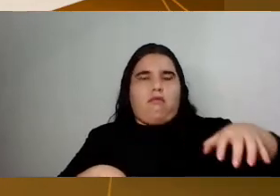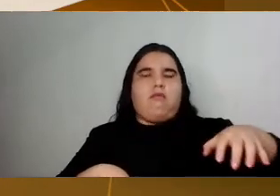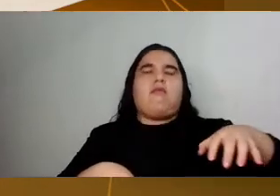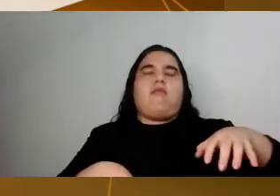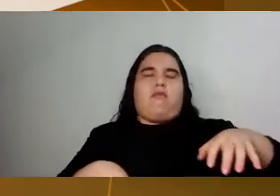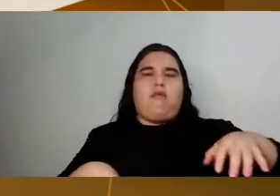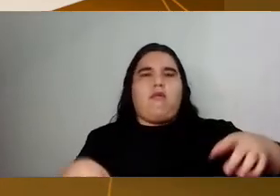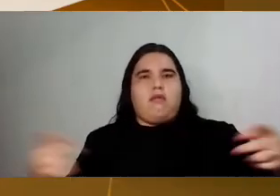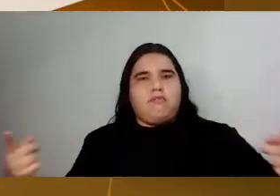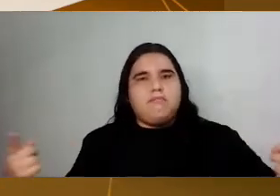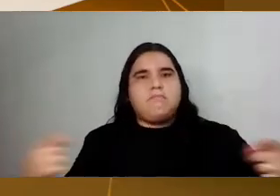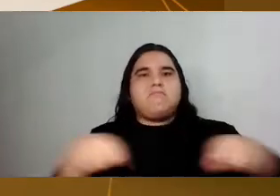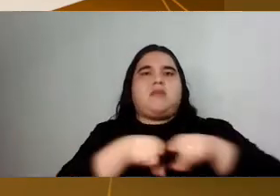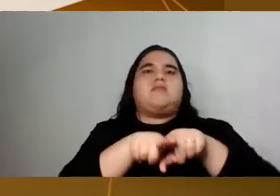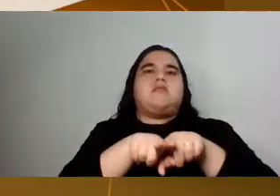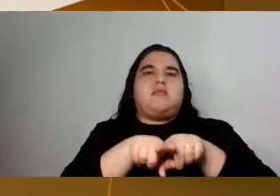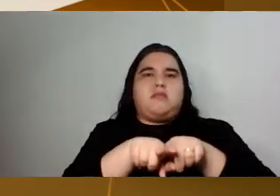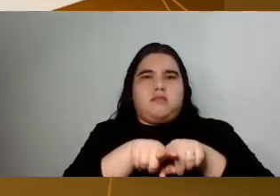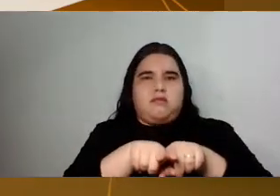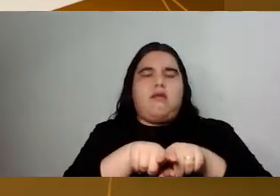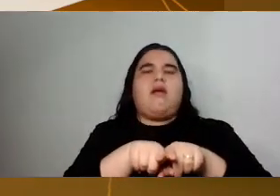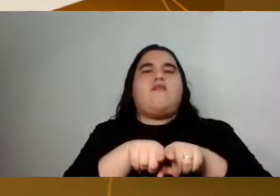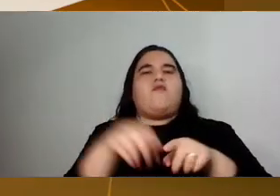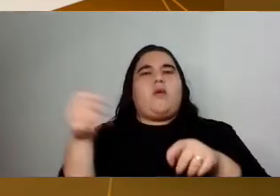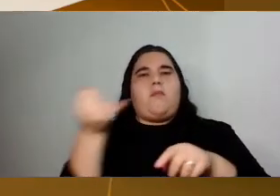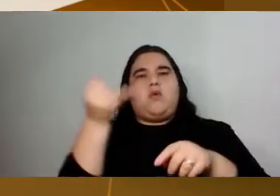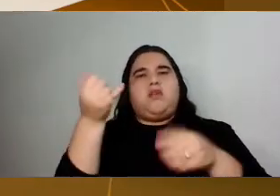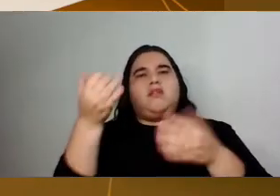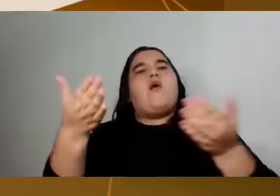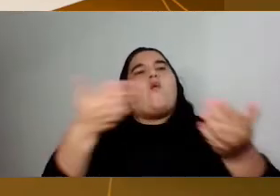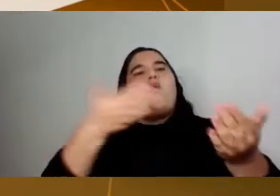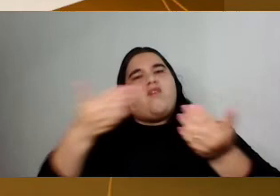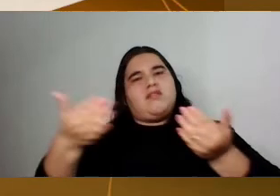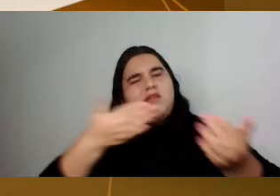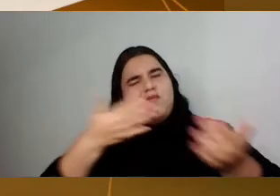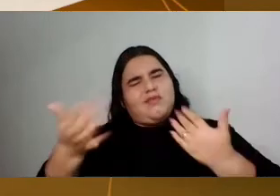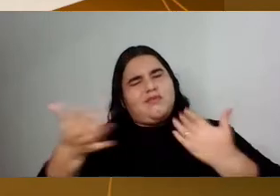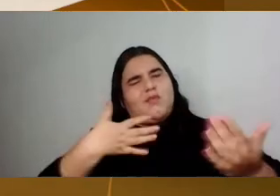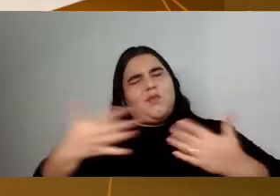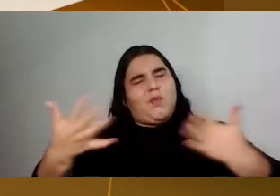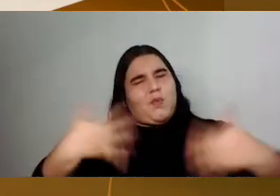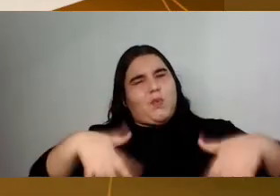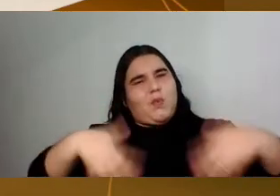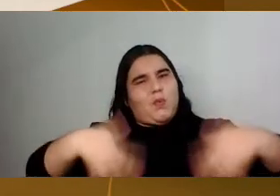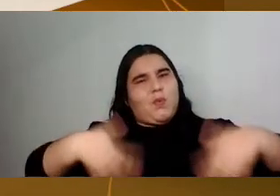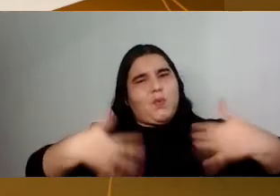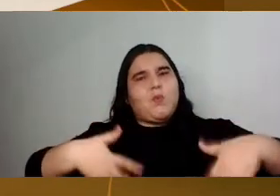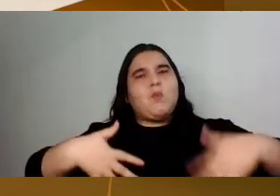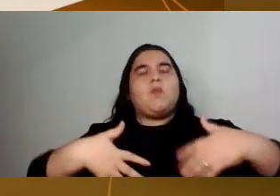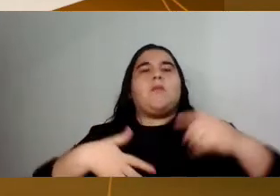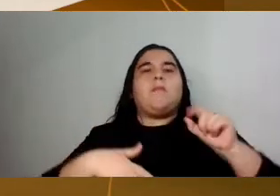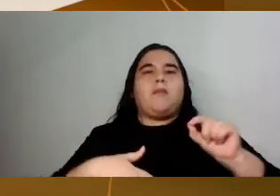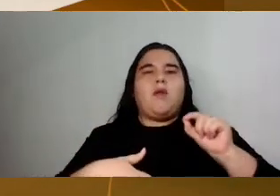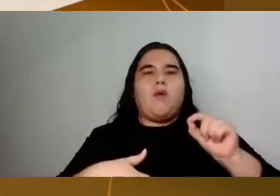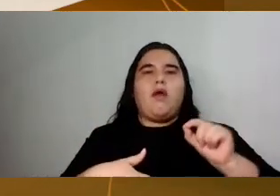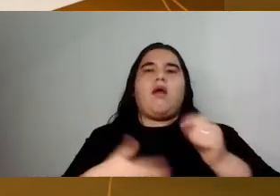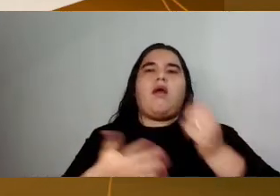realmente conversar bastante, dialogar para chegar no que o cliente quer, né?